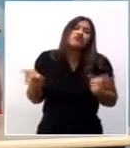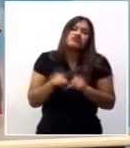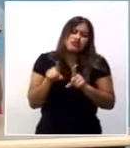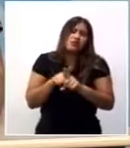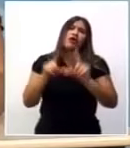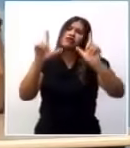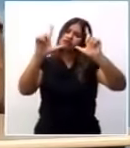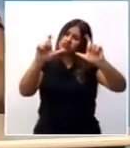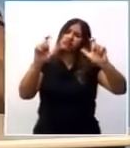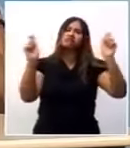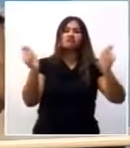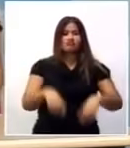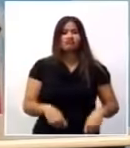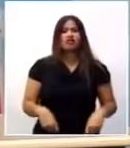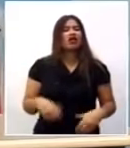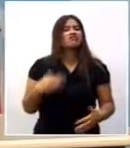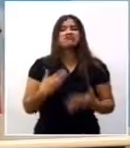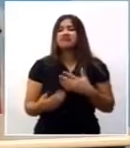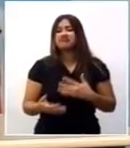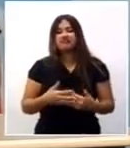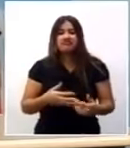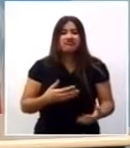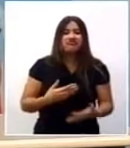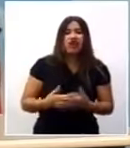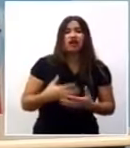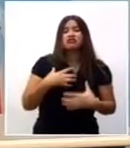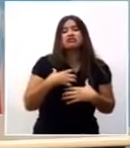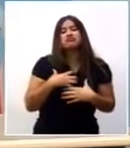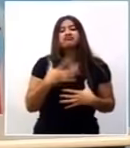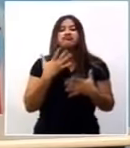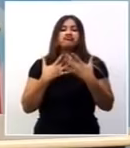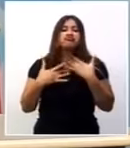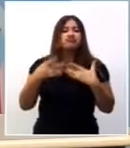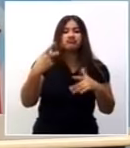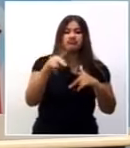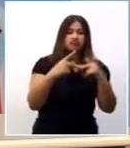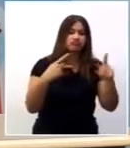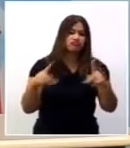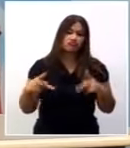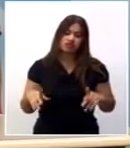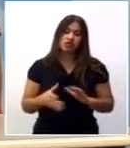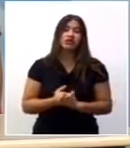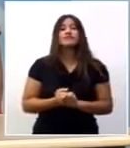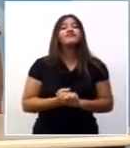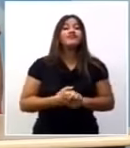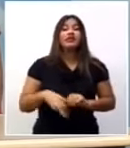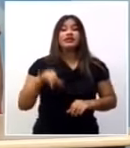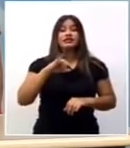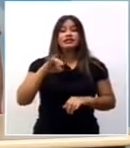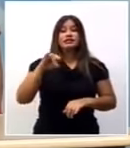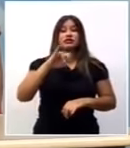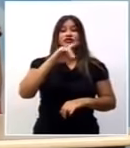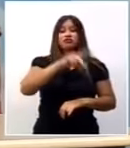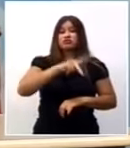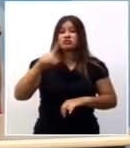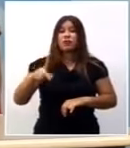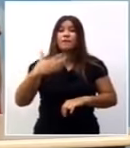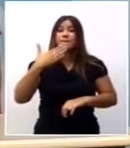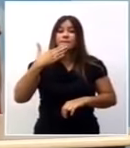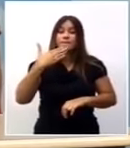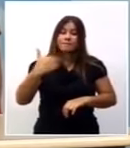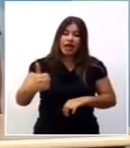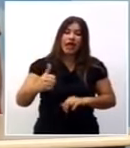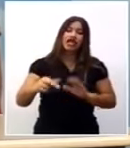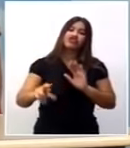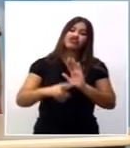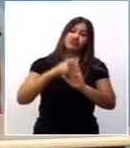várias formas. Se vocês quiserem, o professor pedir para vocês entregarem essas questões que a gente está fazendo aqui na atividade, um